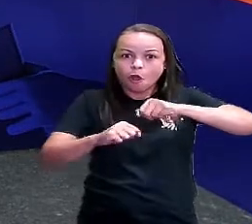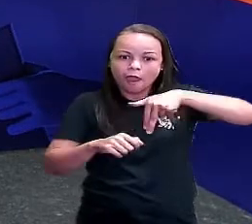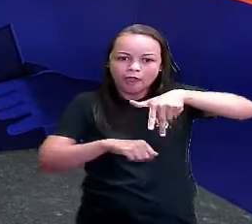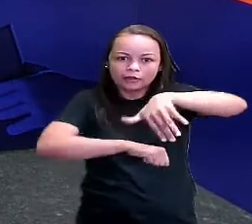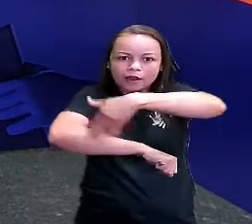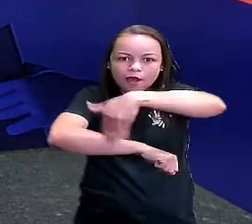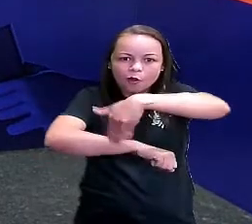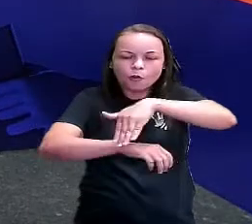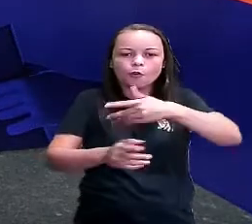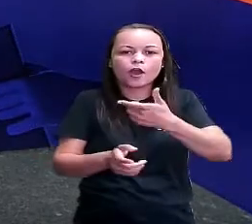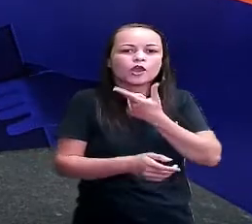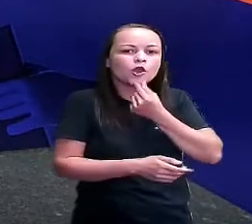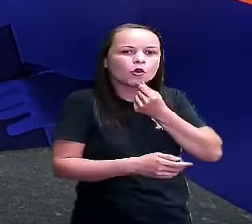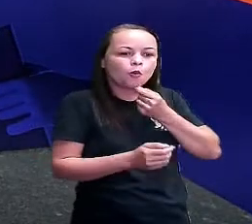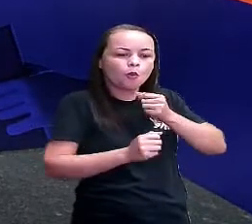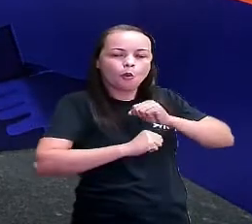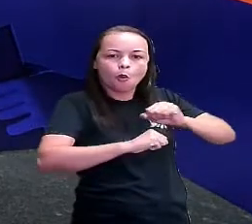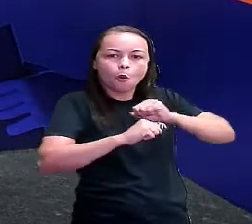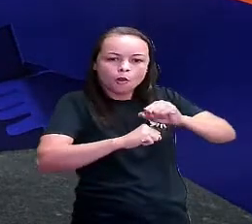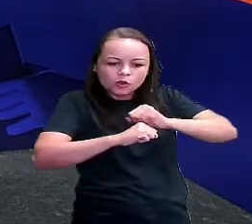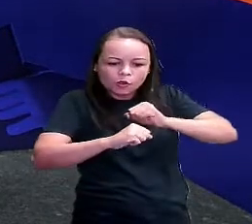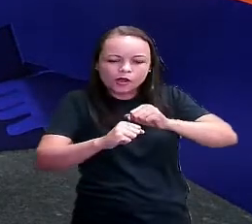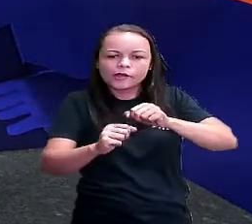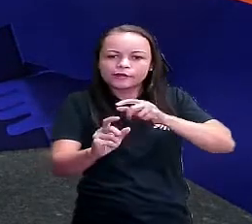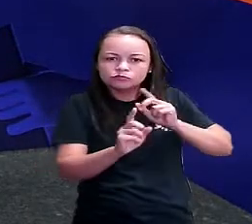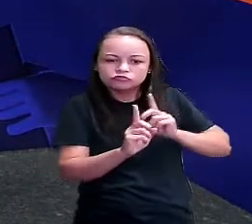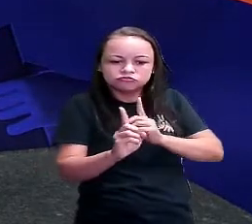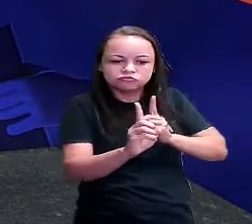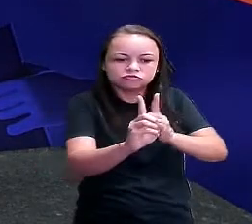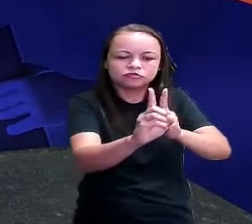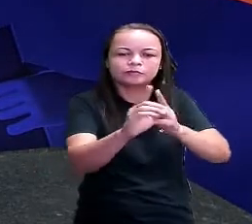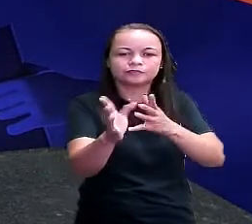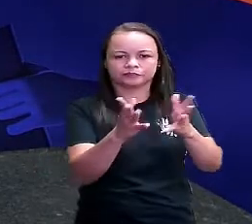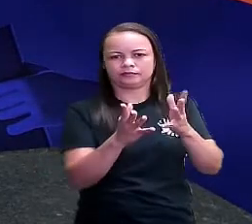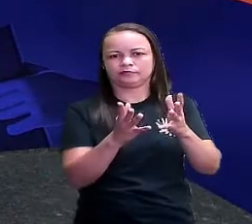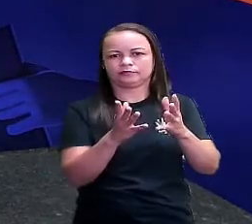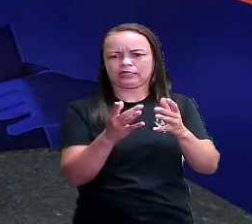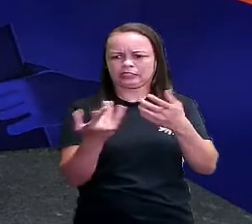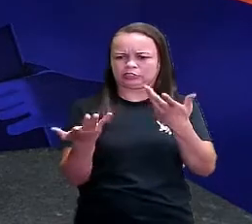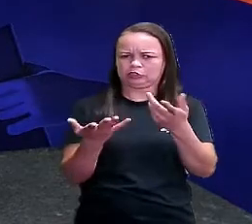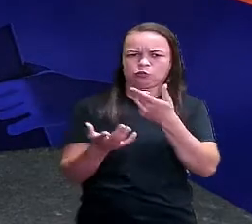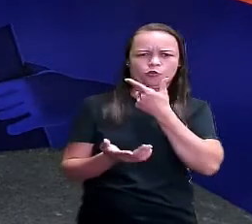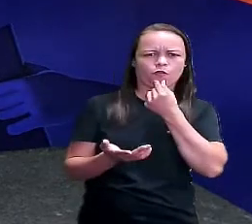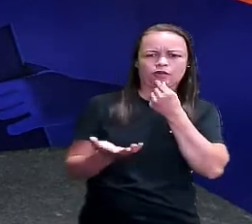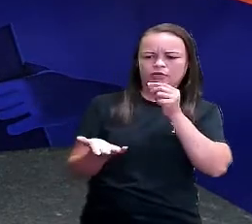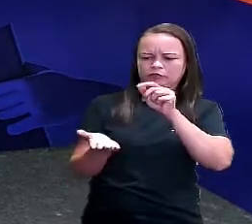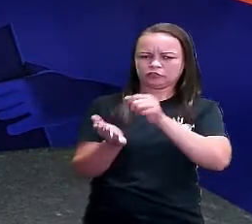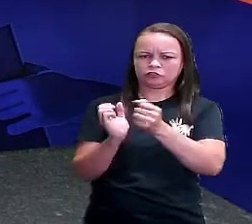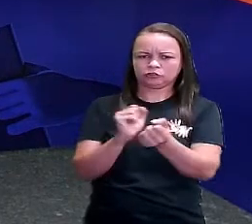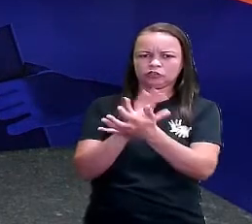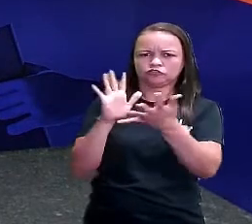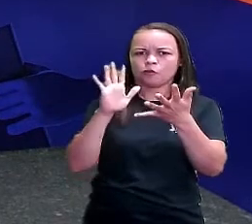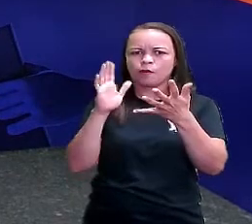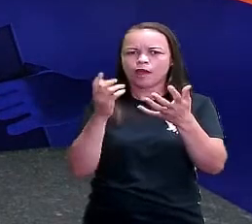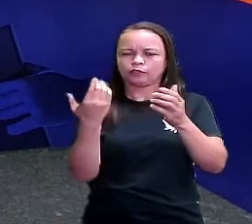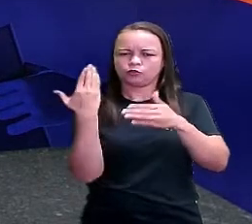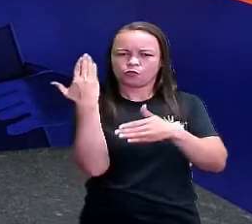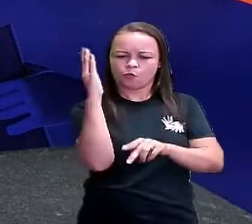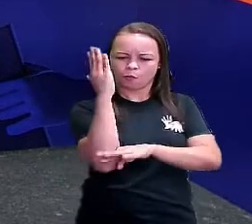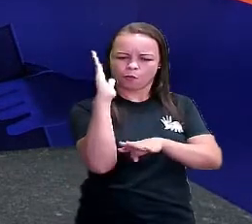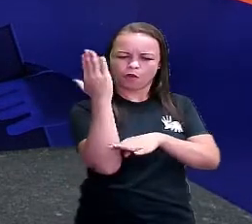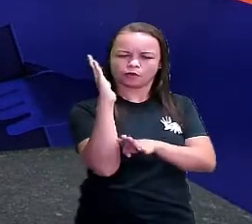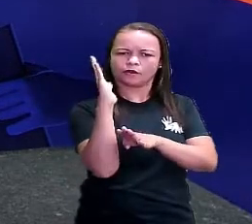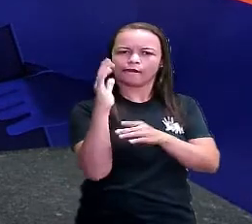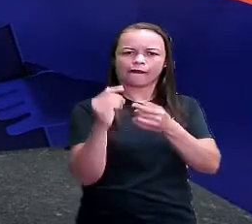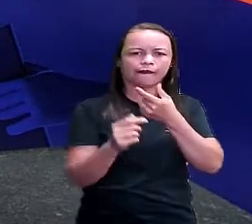tinha virado um menino de verdade, quer dizer, um menino de madeira. Gepeto ficou